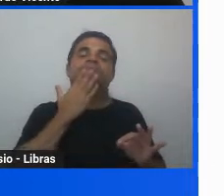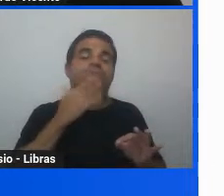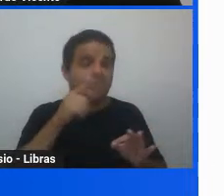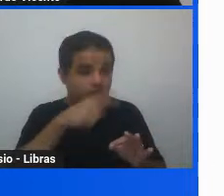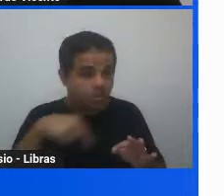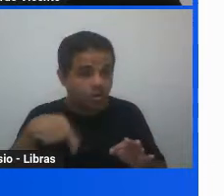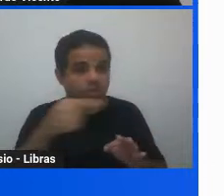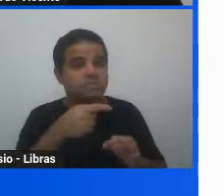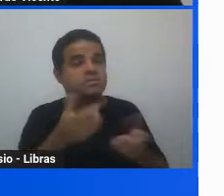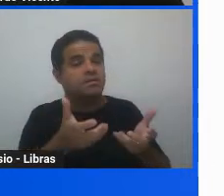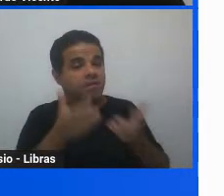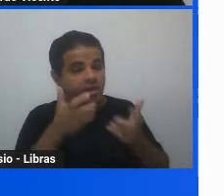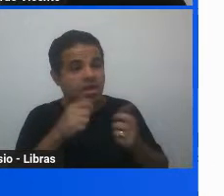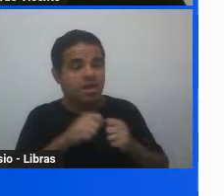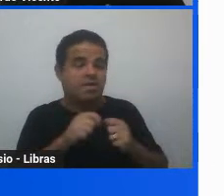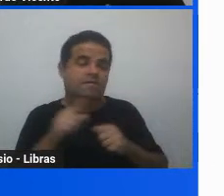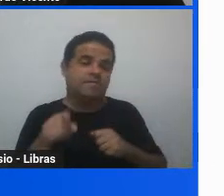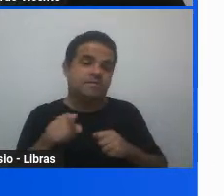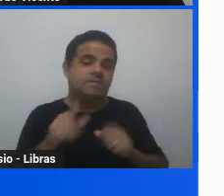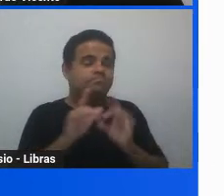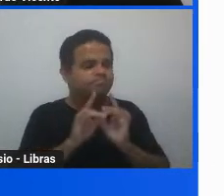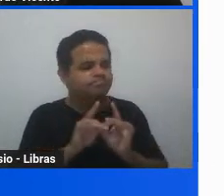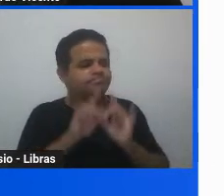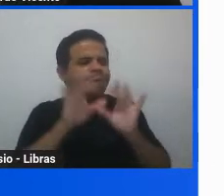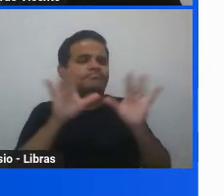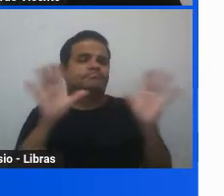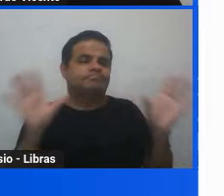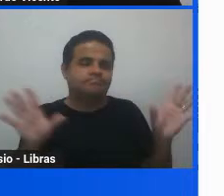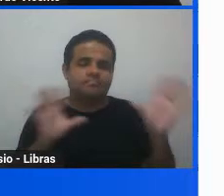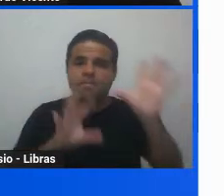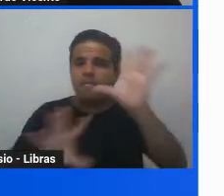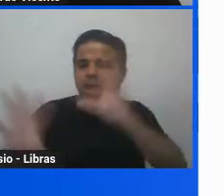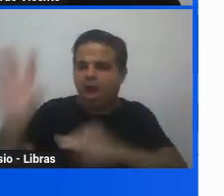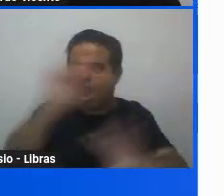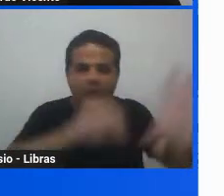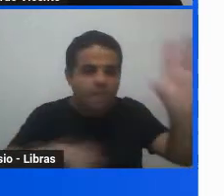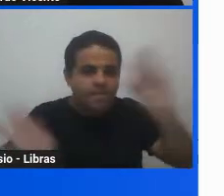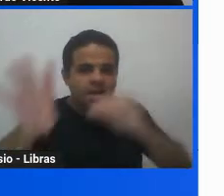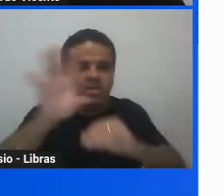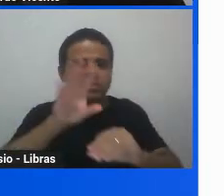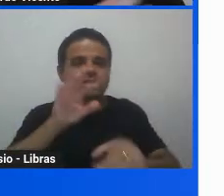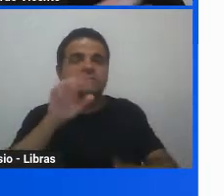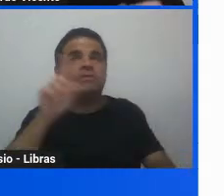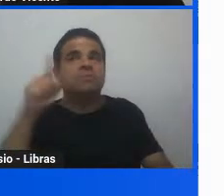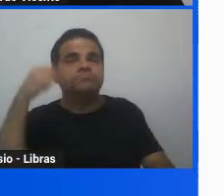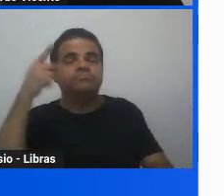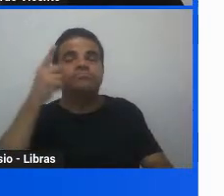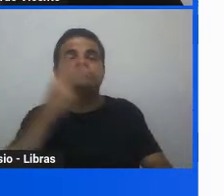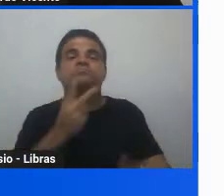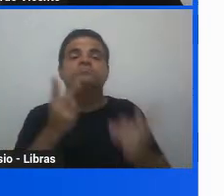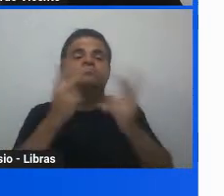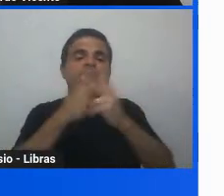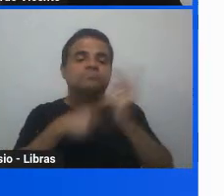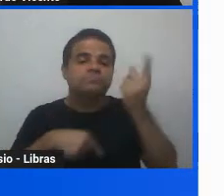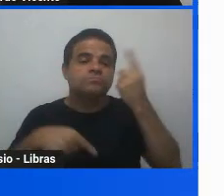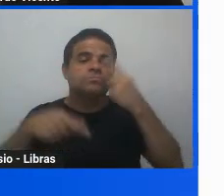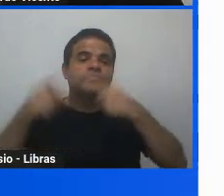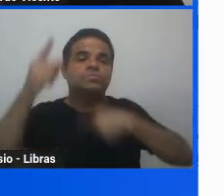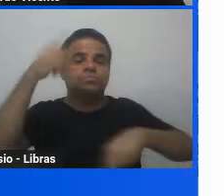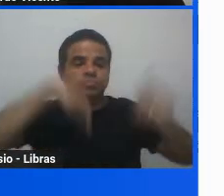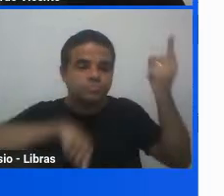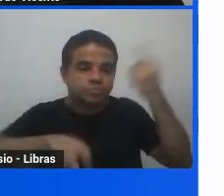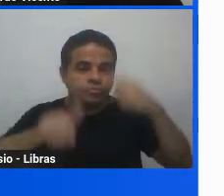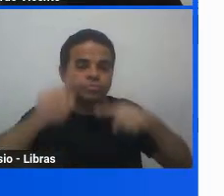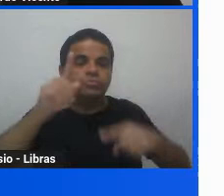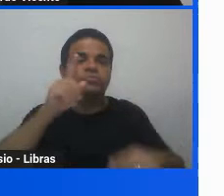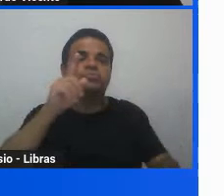vamos fazer, porque isso permite essa manobra de inclinação da cabeça, a ventilação entre o ambiente e a